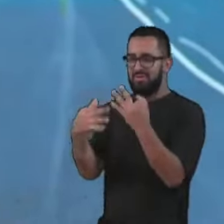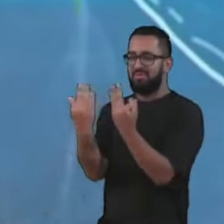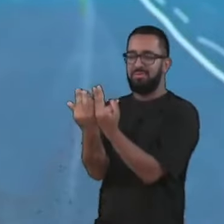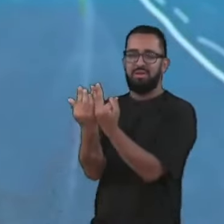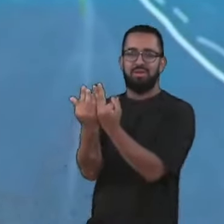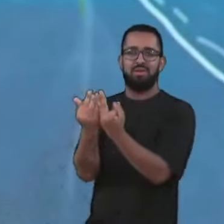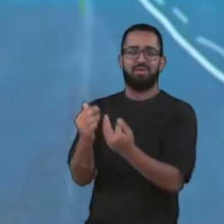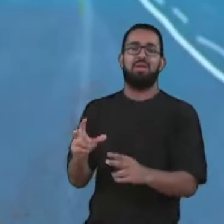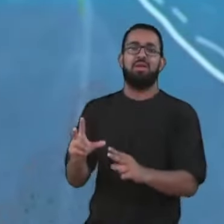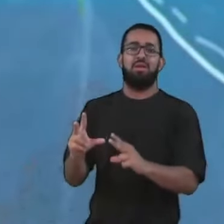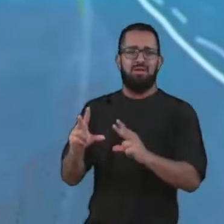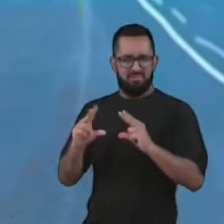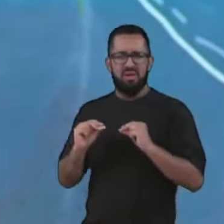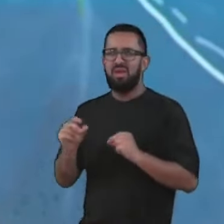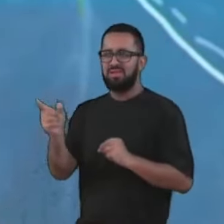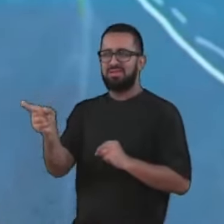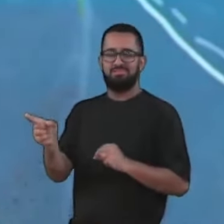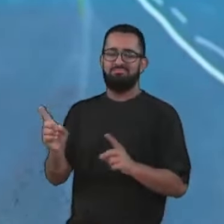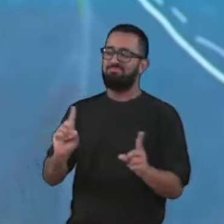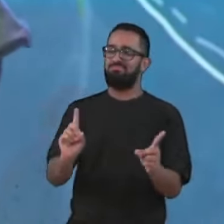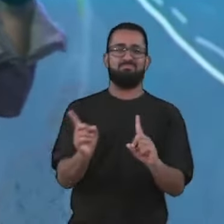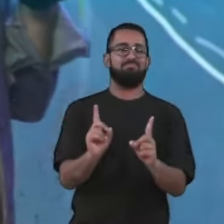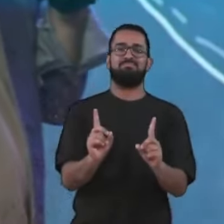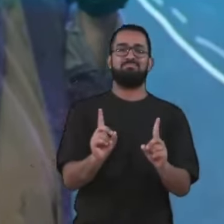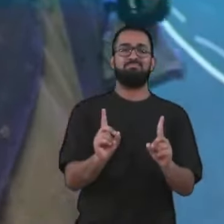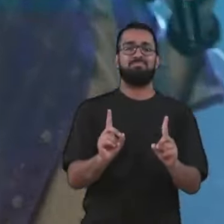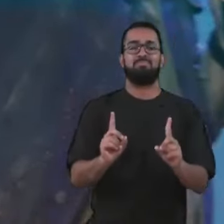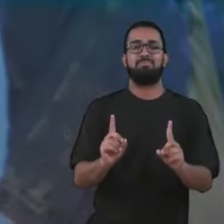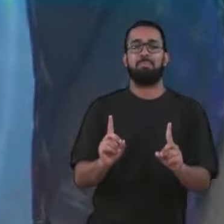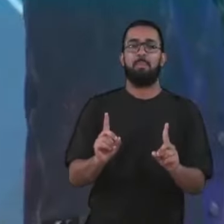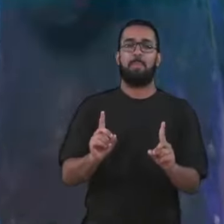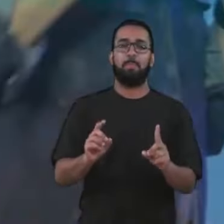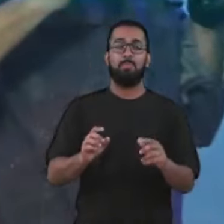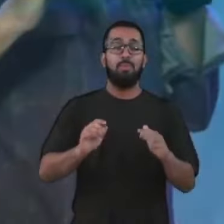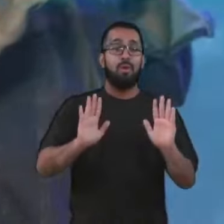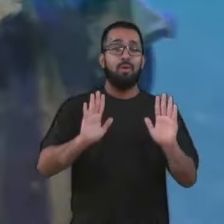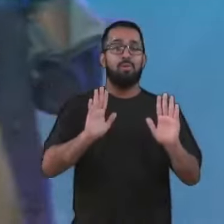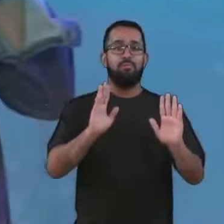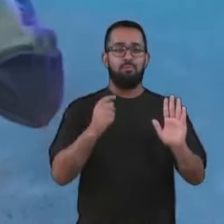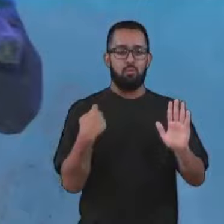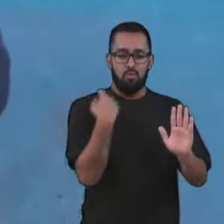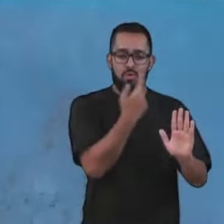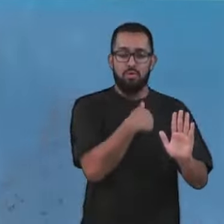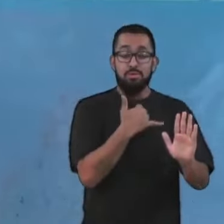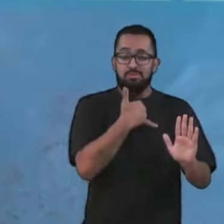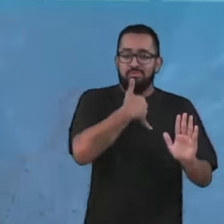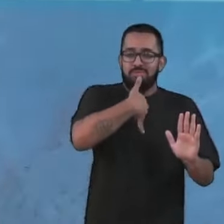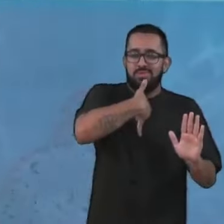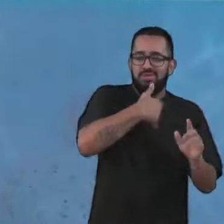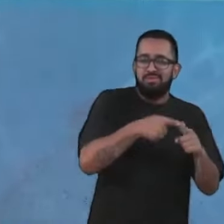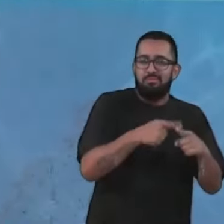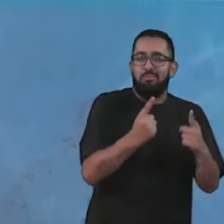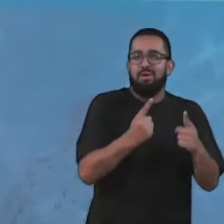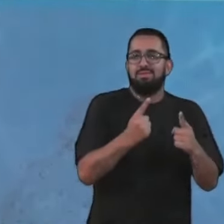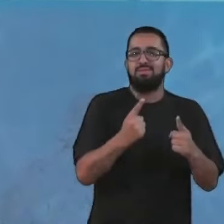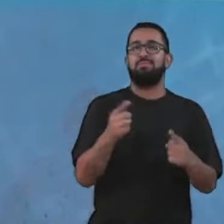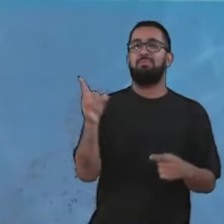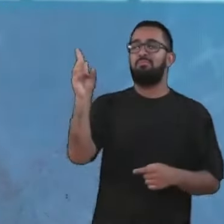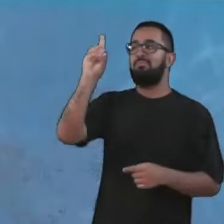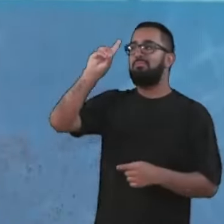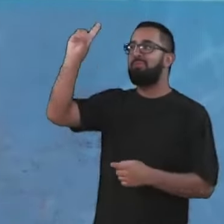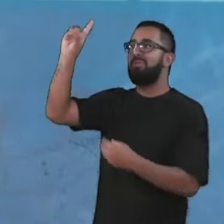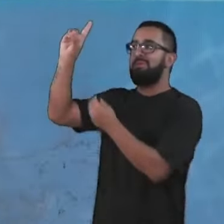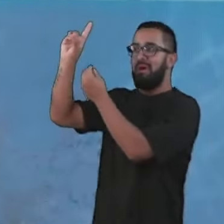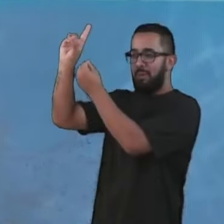tudo, o Senhor tem alegria para derramar sobre nós. Ele tem alegria para derramar sobre nós. Você deseja isso em nome de